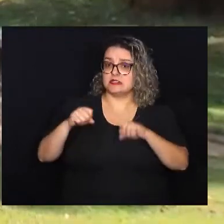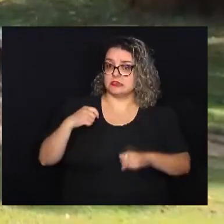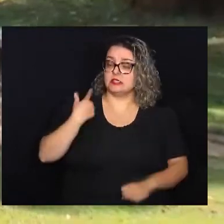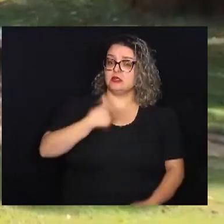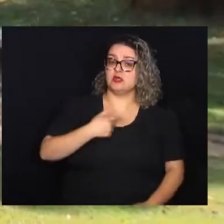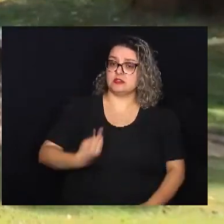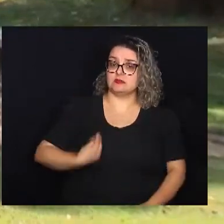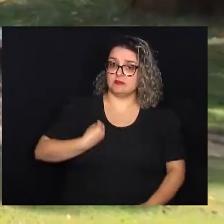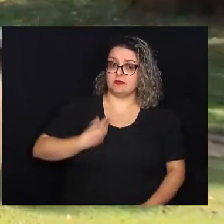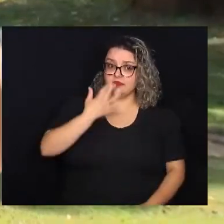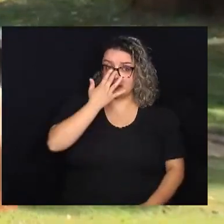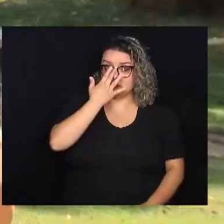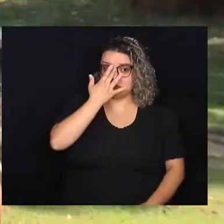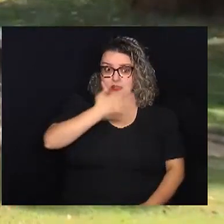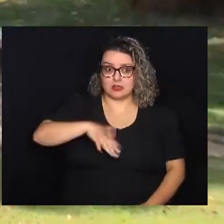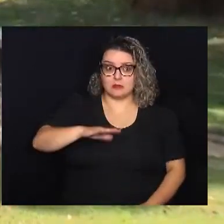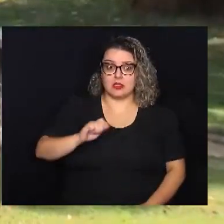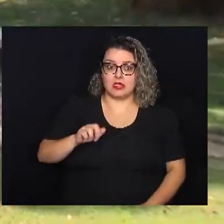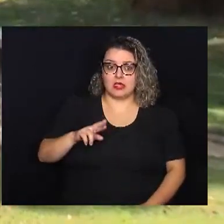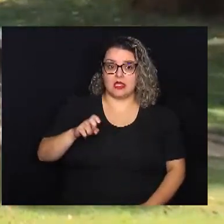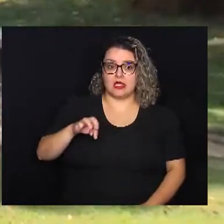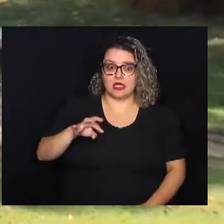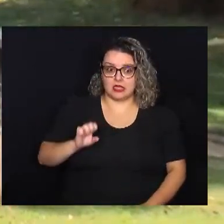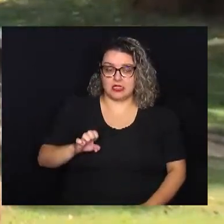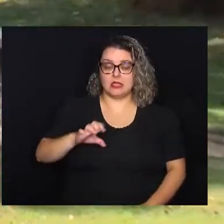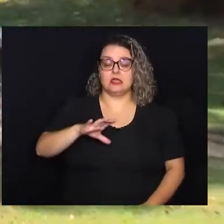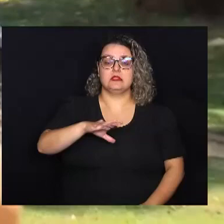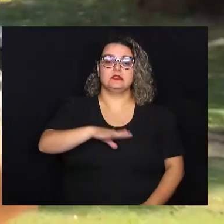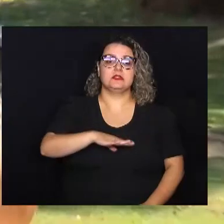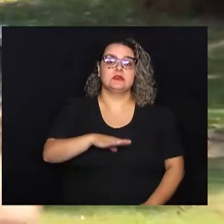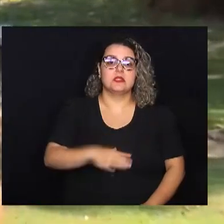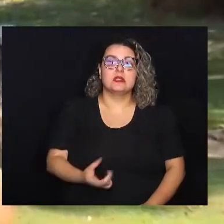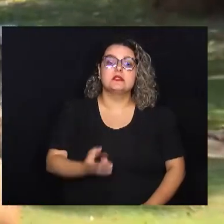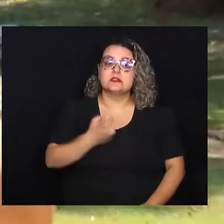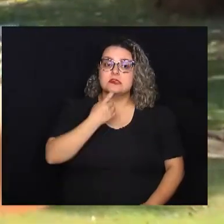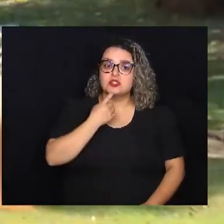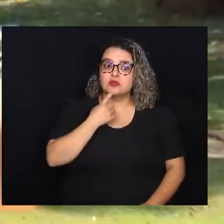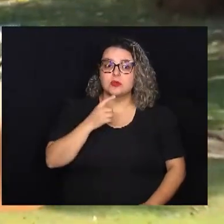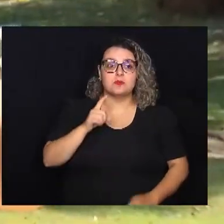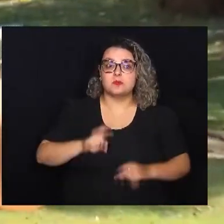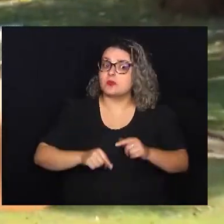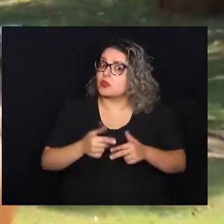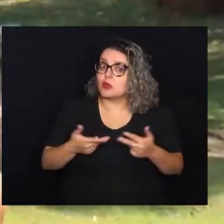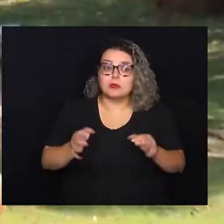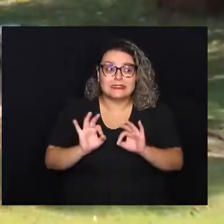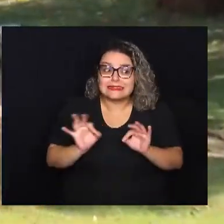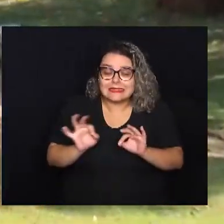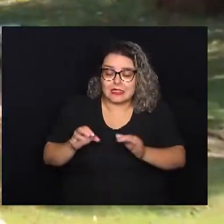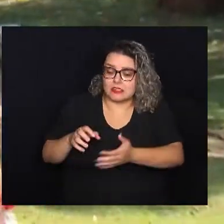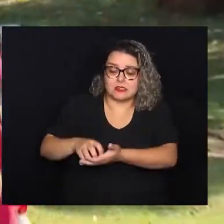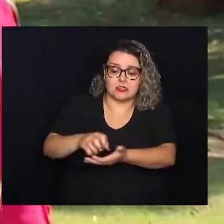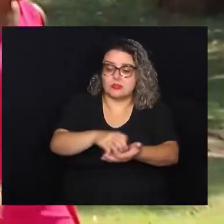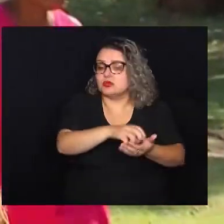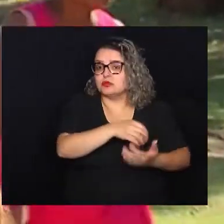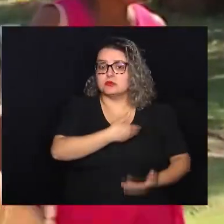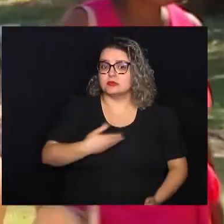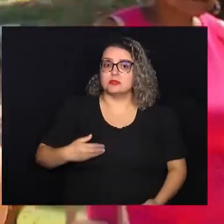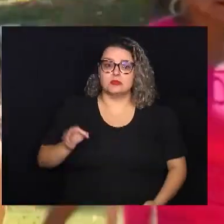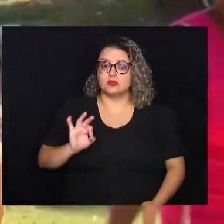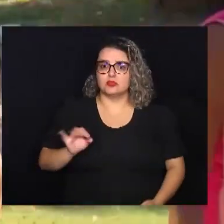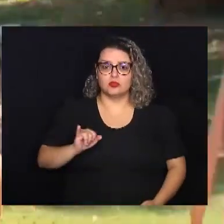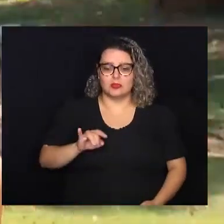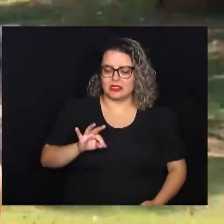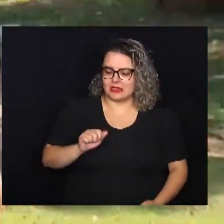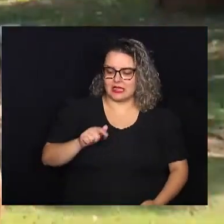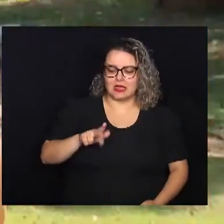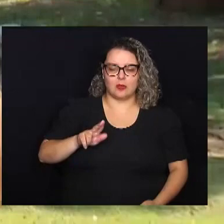numa das regiões mais carentes da cidade de Campinas uma das onde não tem equipamento público de forma nenhuma no Itaguaçu